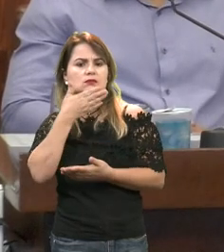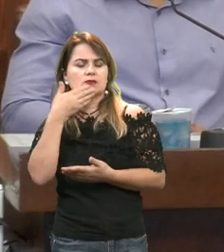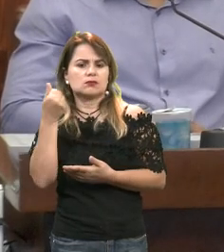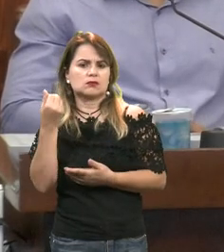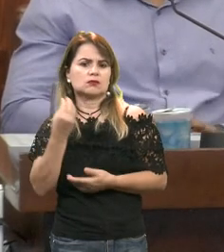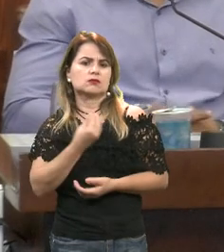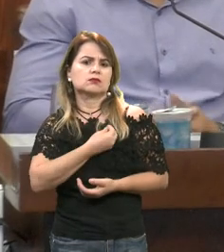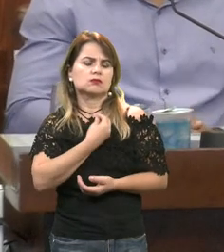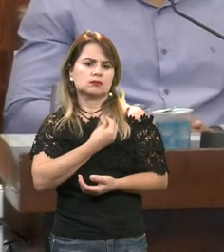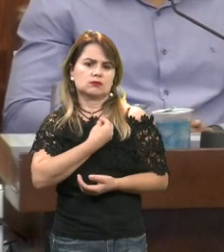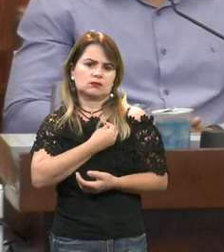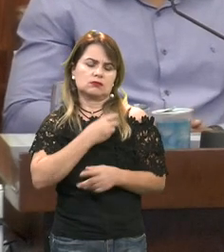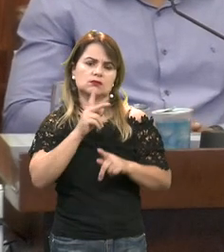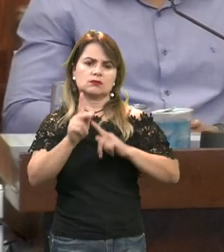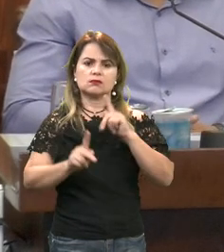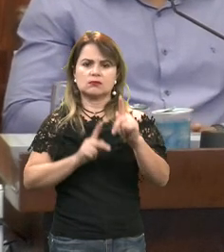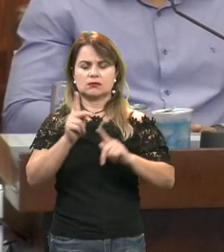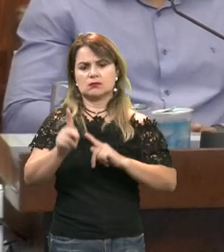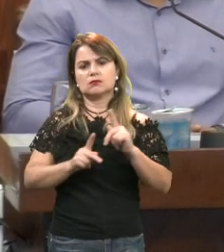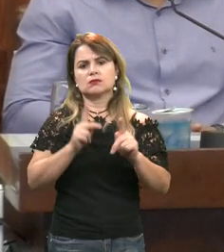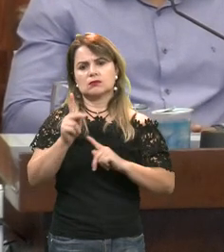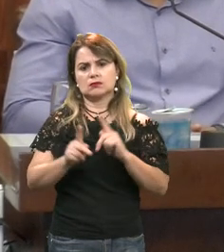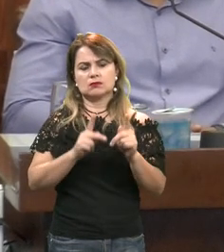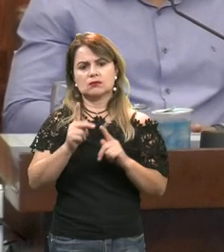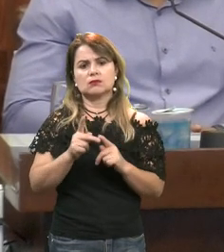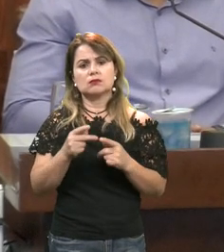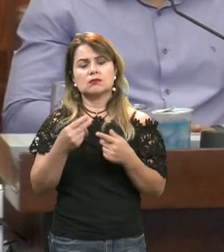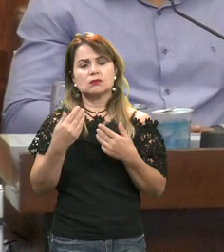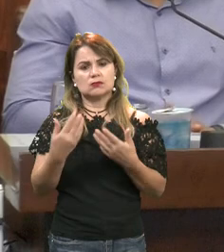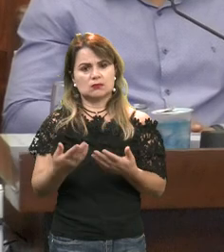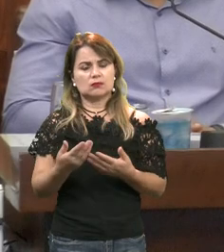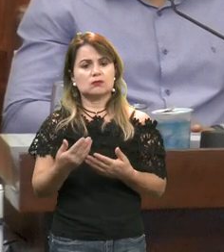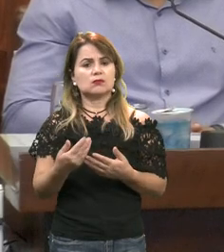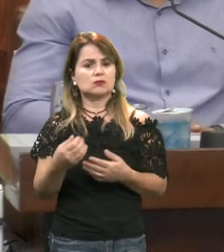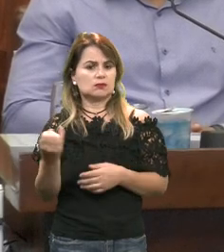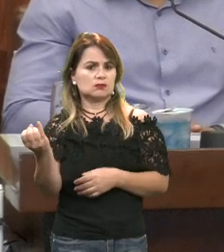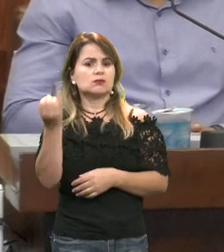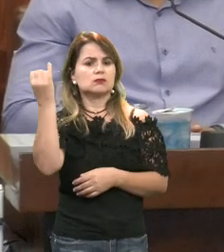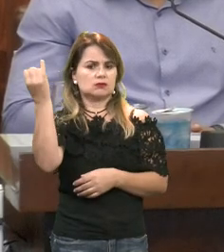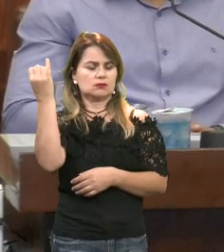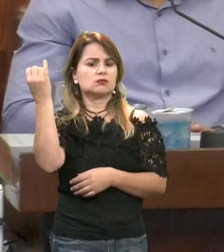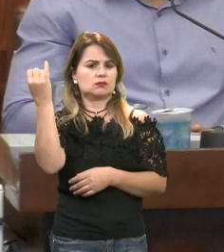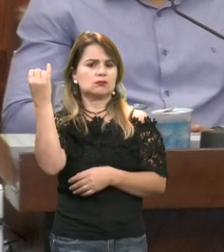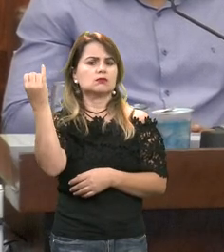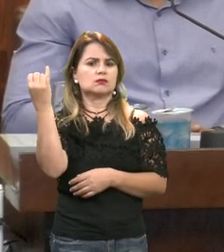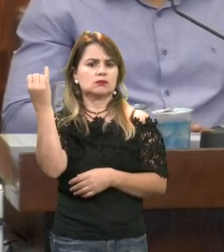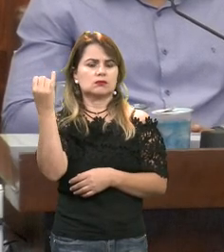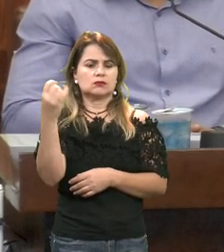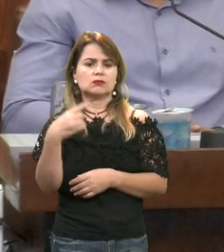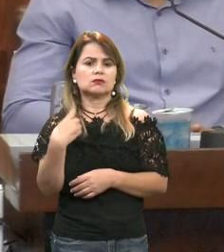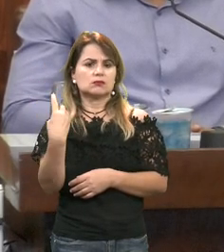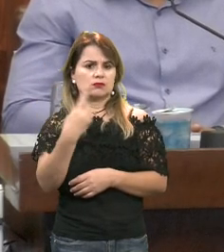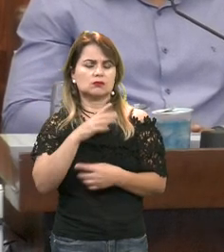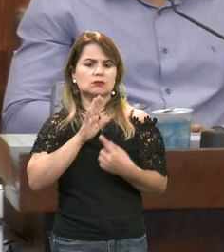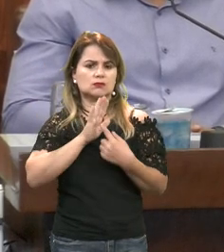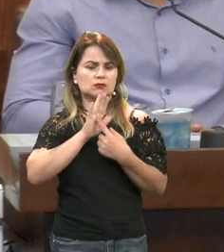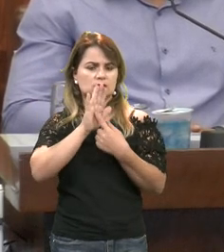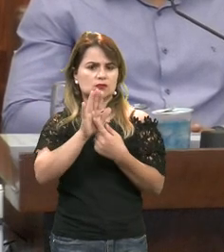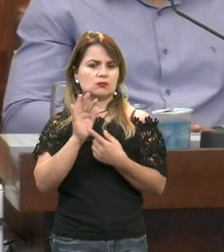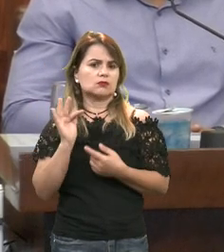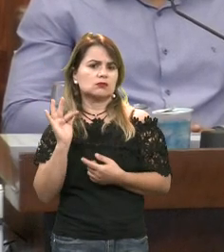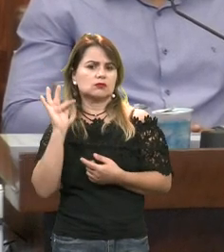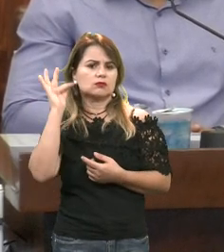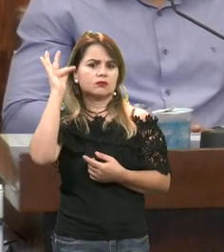de vida do nosso povo, da nossa gente, será uma bandeira que nós iremos nos empenhar para que